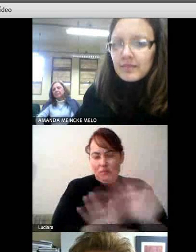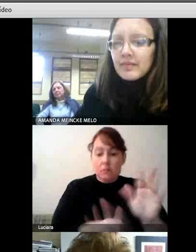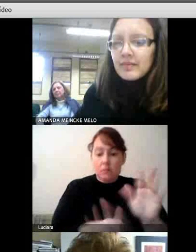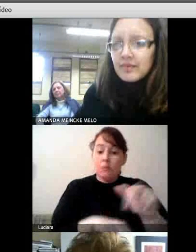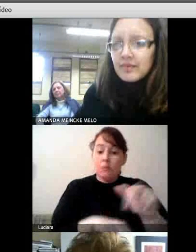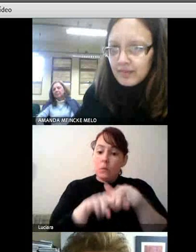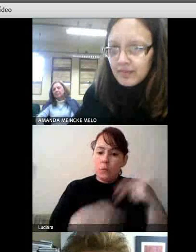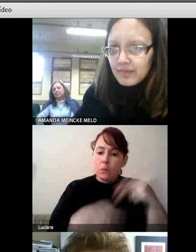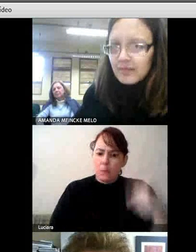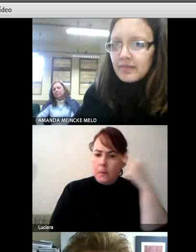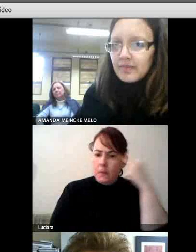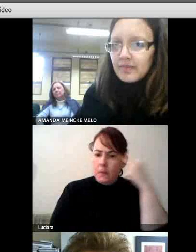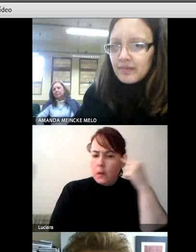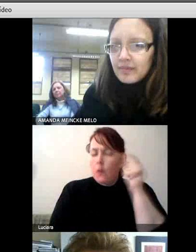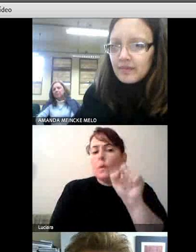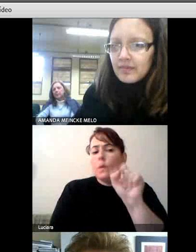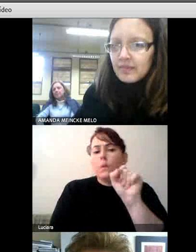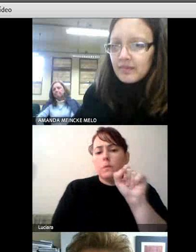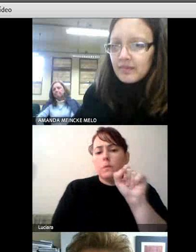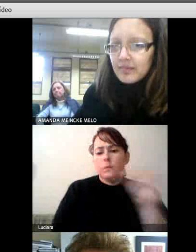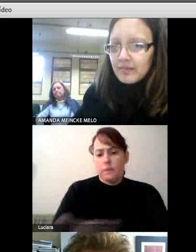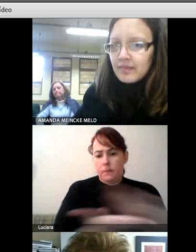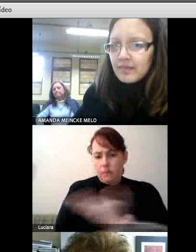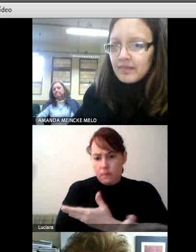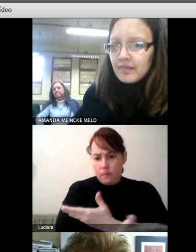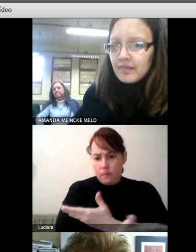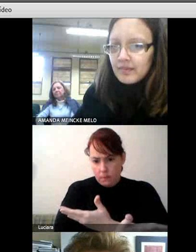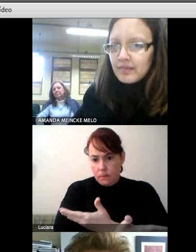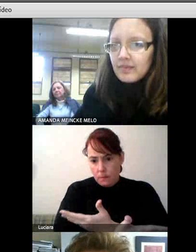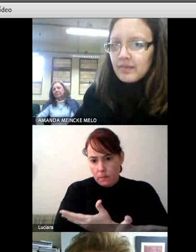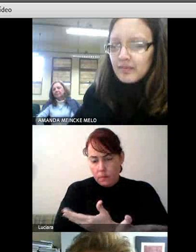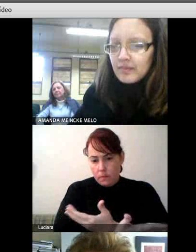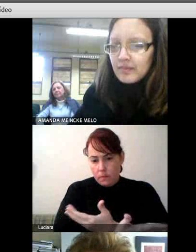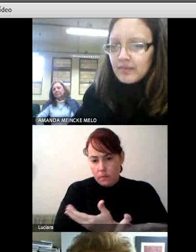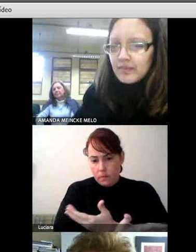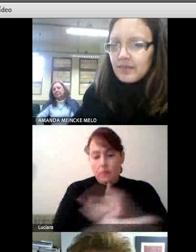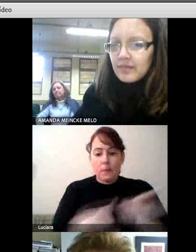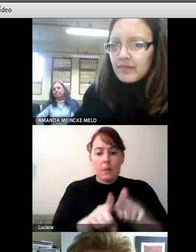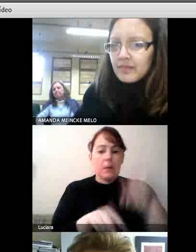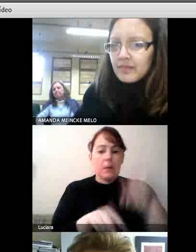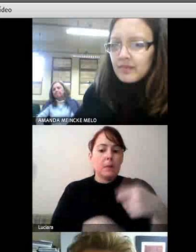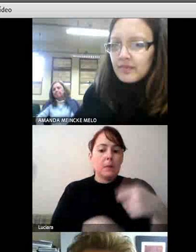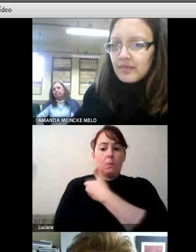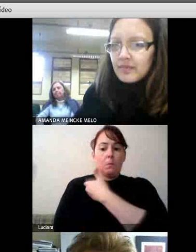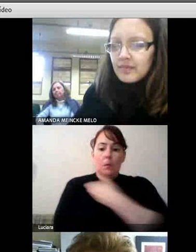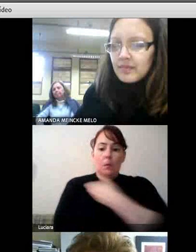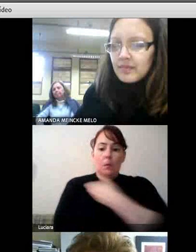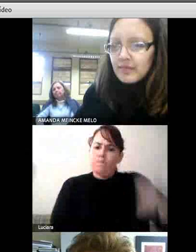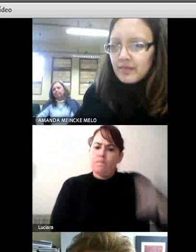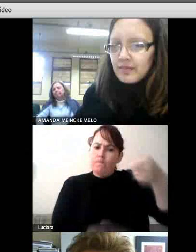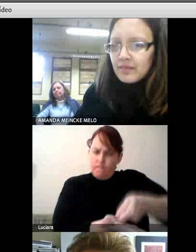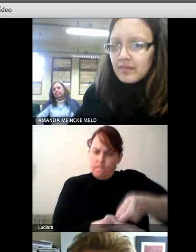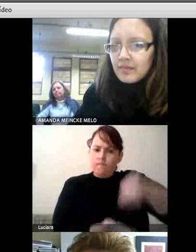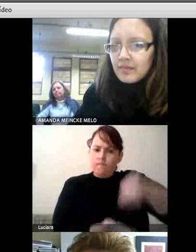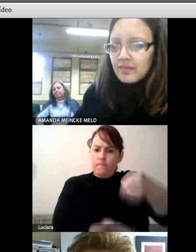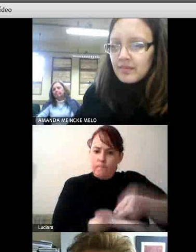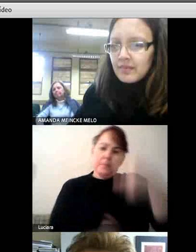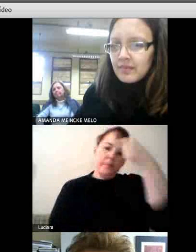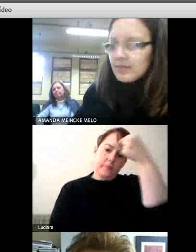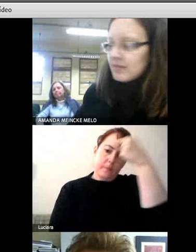problema seja resolvido. Agora, o problema está posto aí. A matrícula na licenciatura está baixando. As